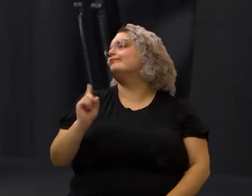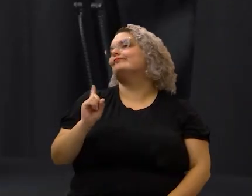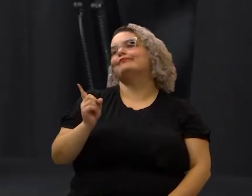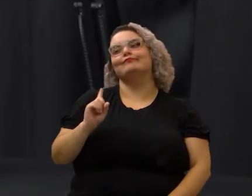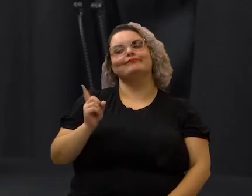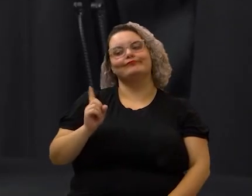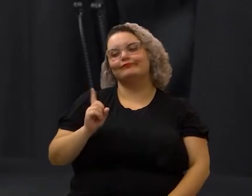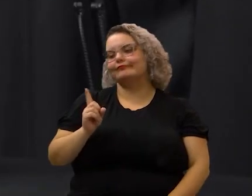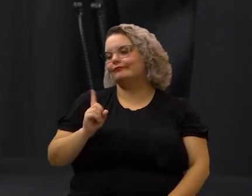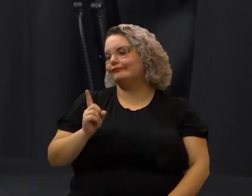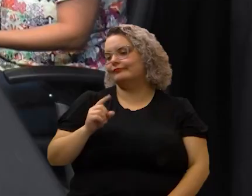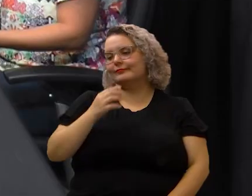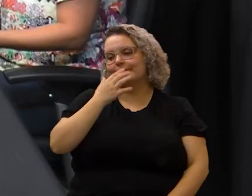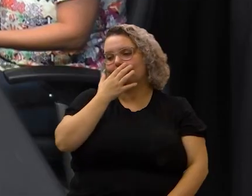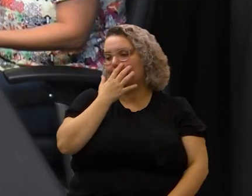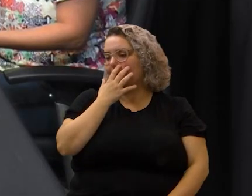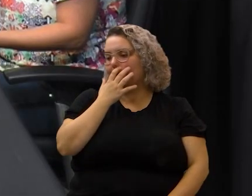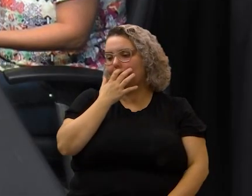ano? Não.